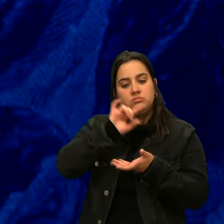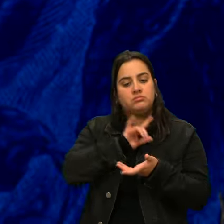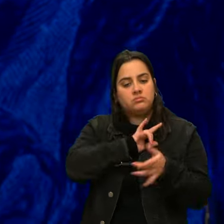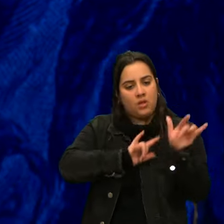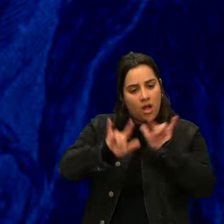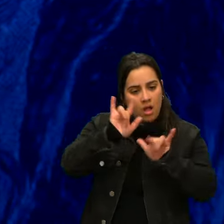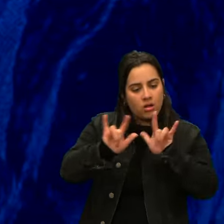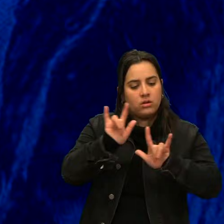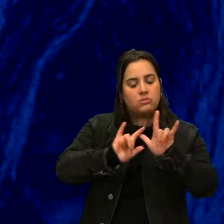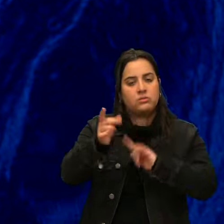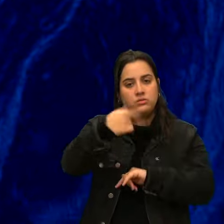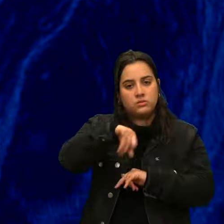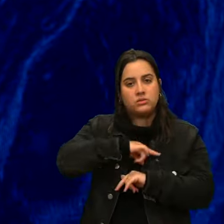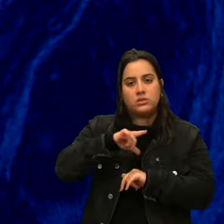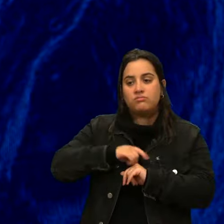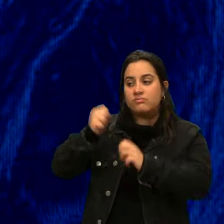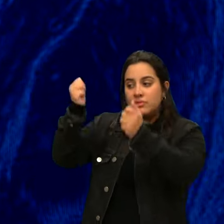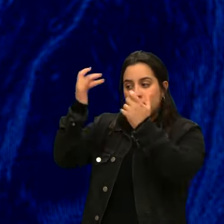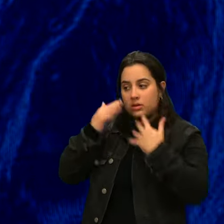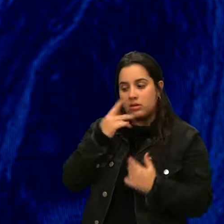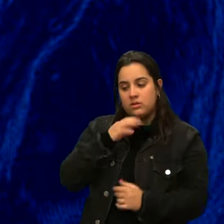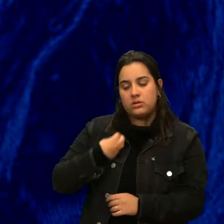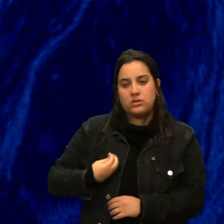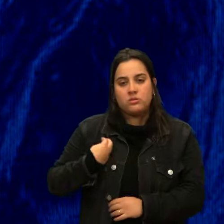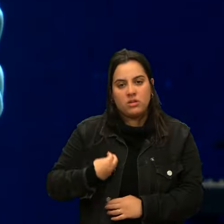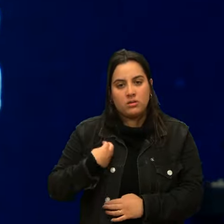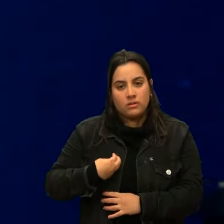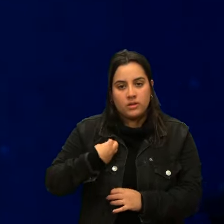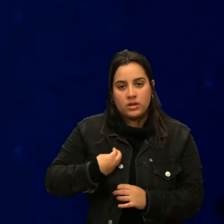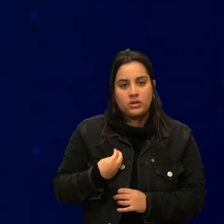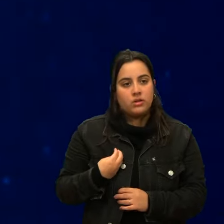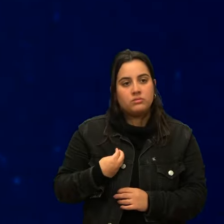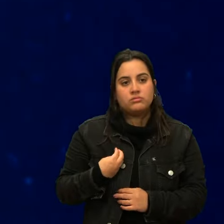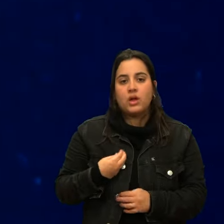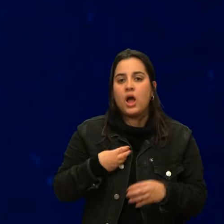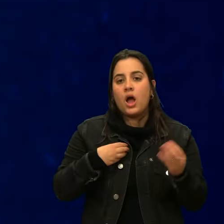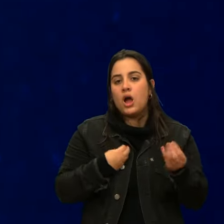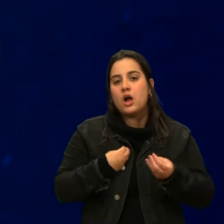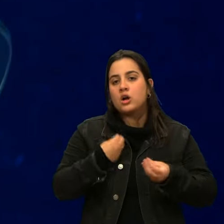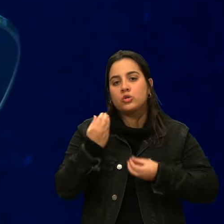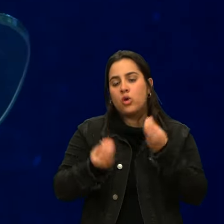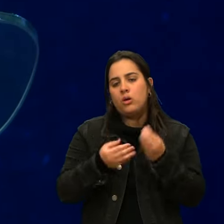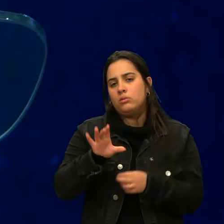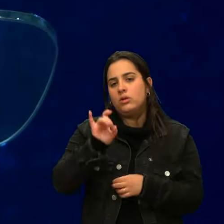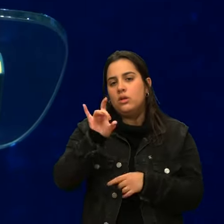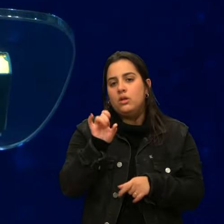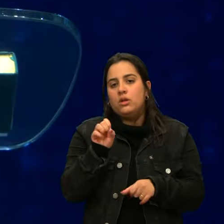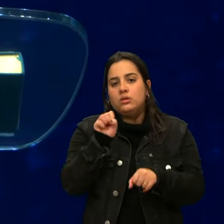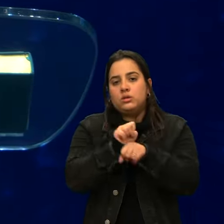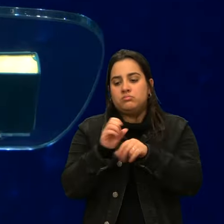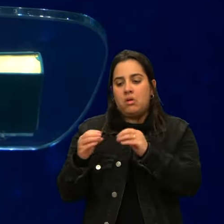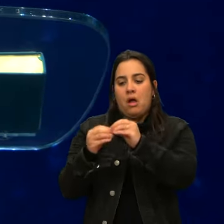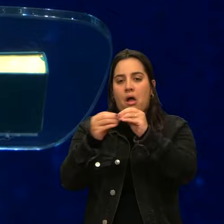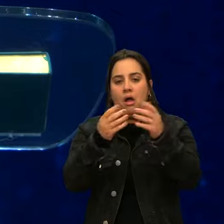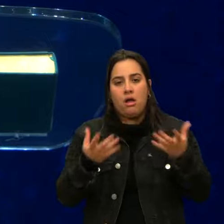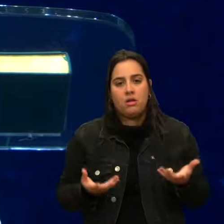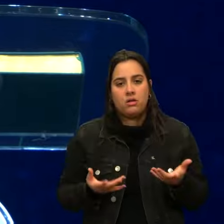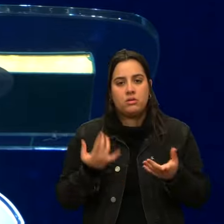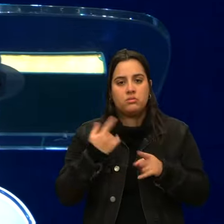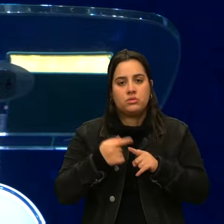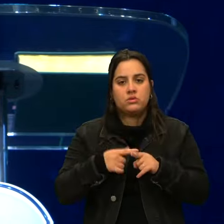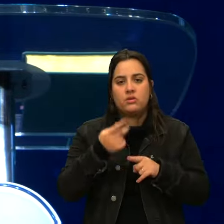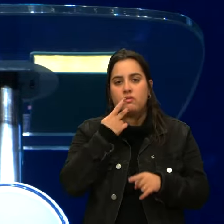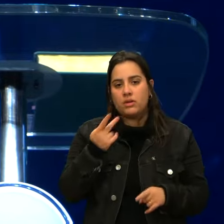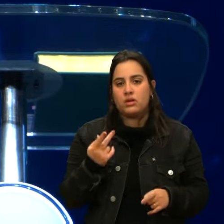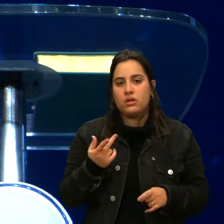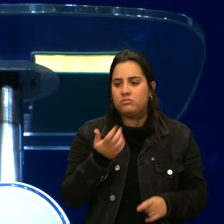um Deus que tem graça sobre a sua vida, você não vai ver sentido em simplesmente parar de beijar todo mundo. Porque você vai falar,